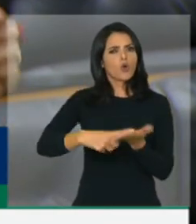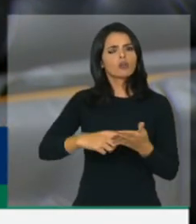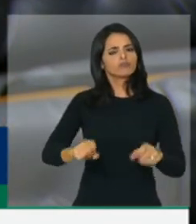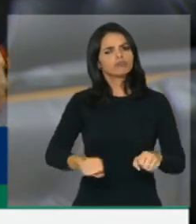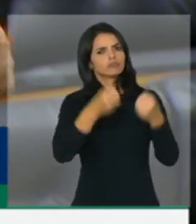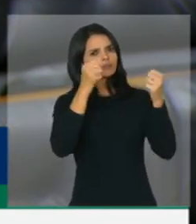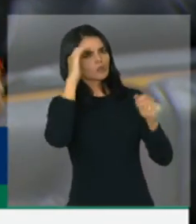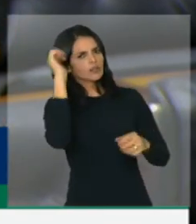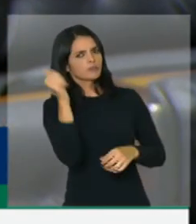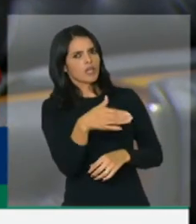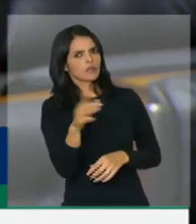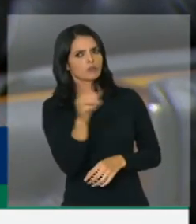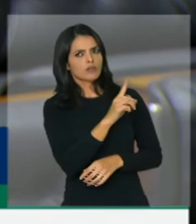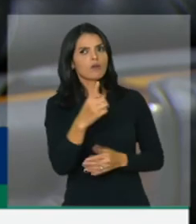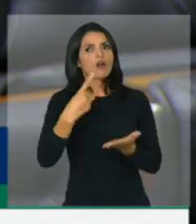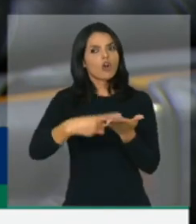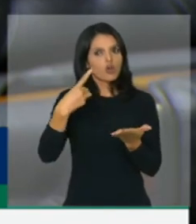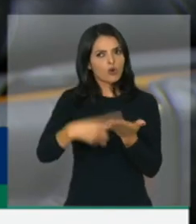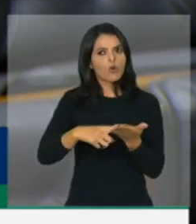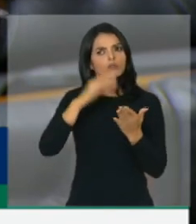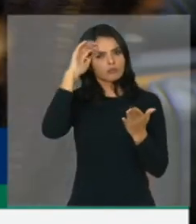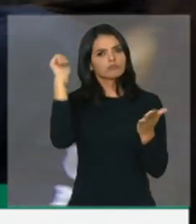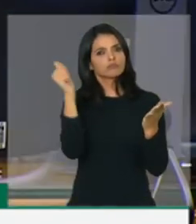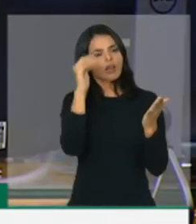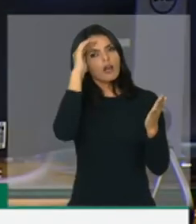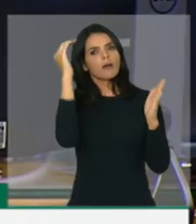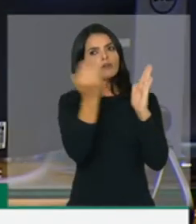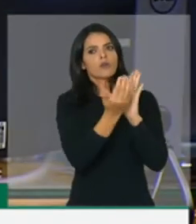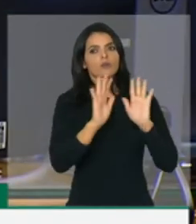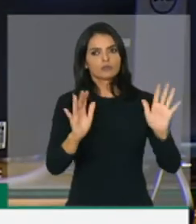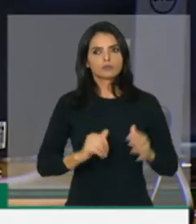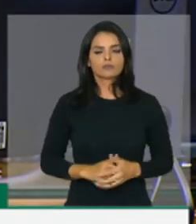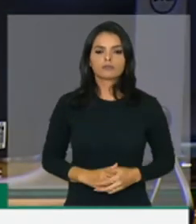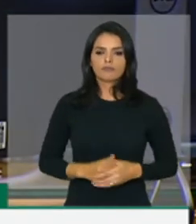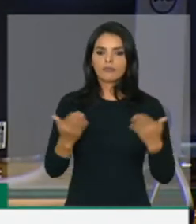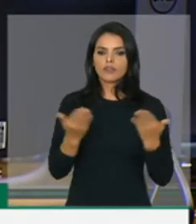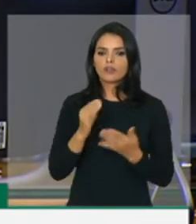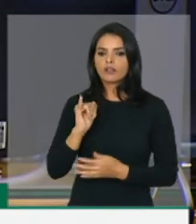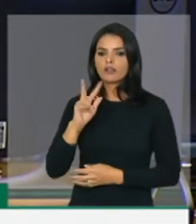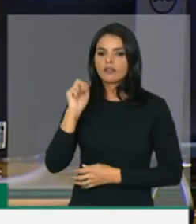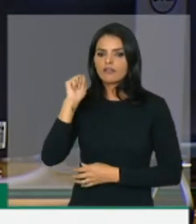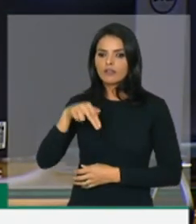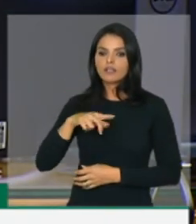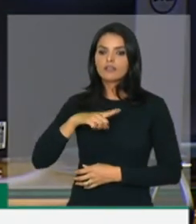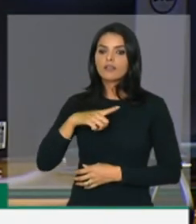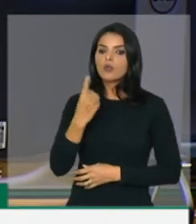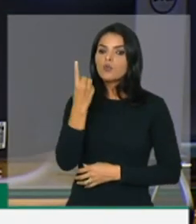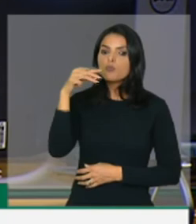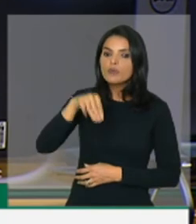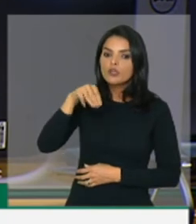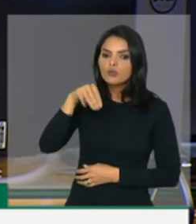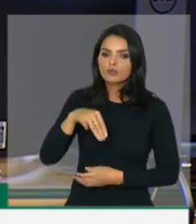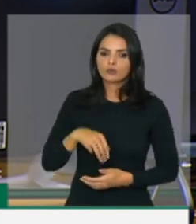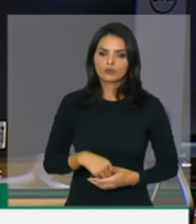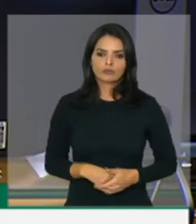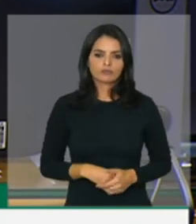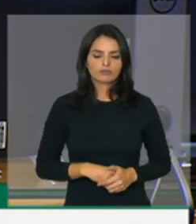romperia, porque eu honro os acordos que faço. Muito obrigado, deputada Thalíria. Deputado Ivan Valente, Vossa Excelência tem um minuto